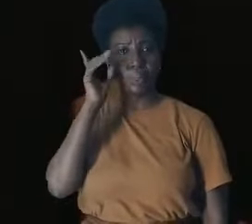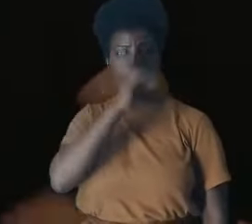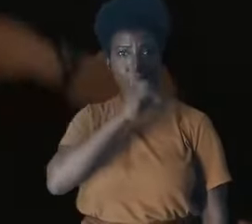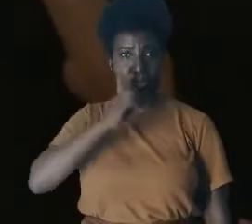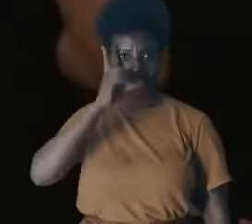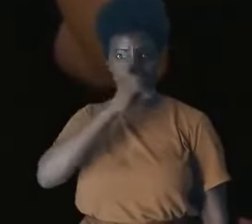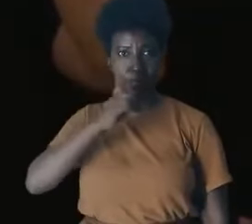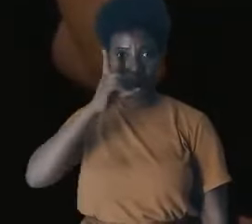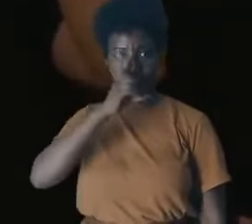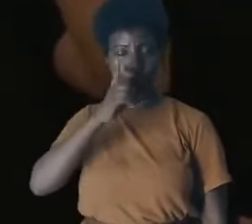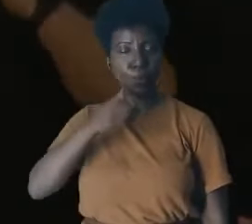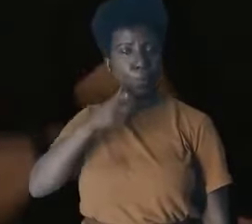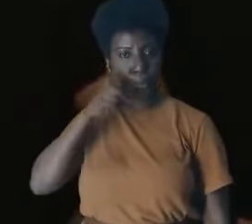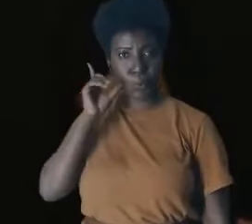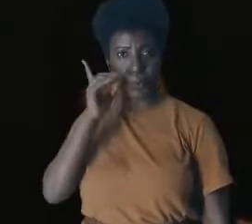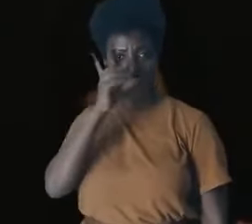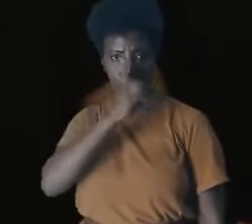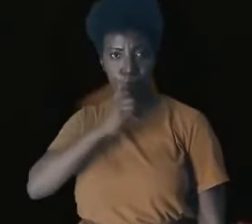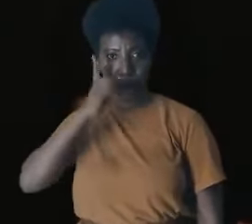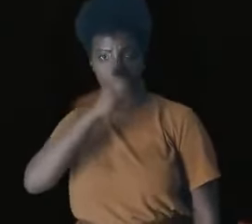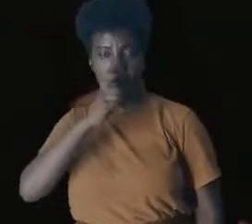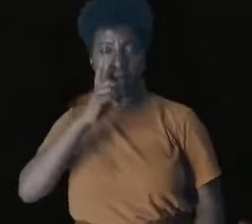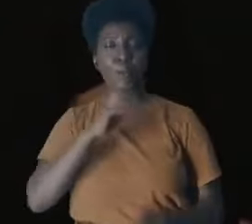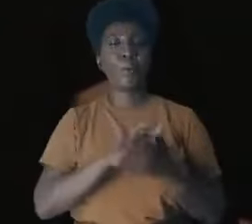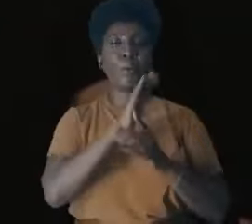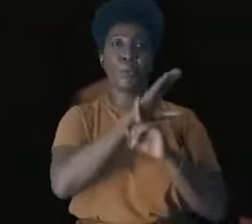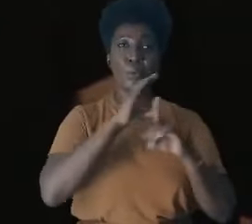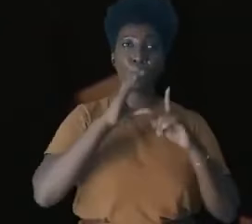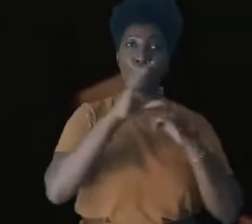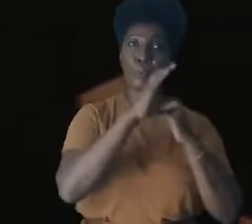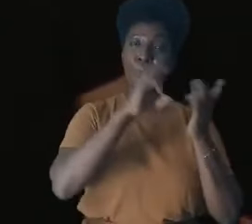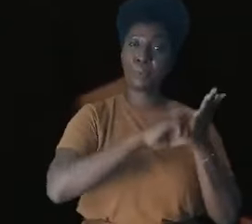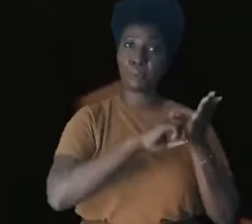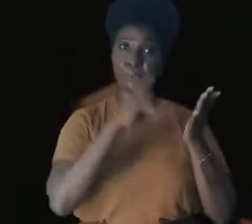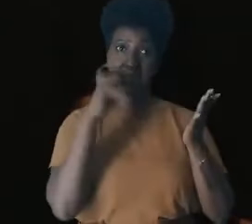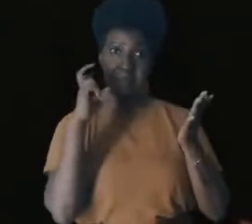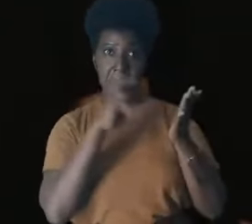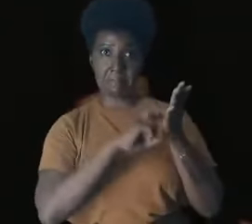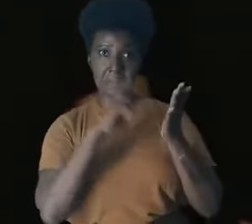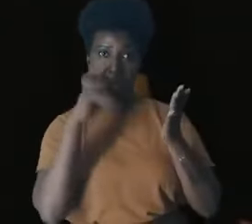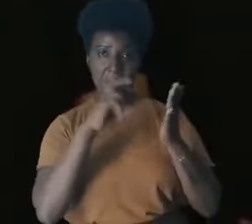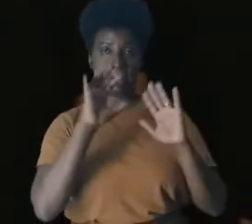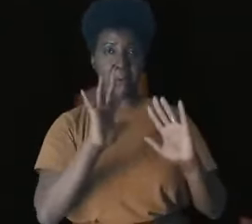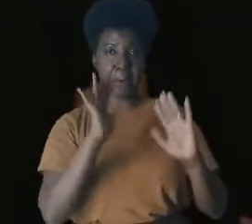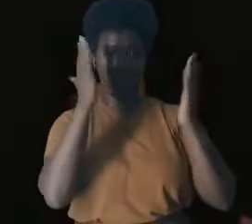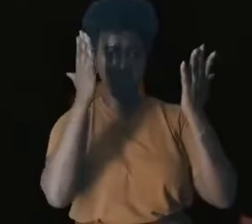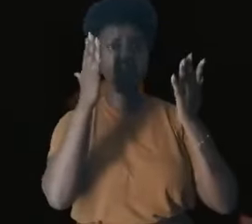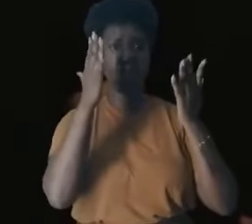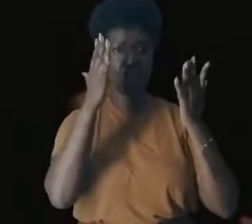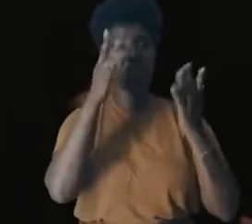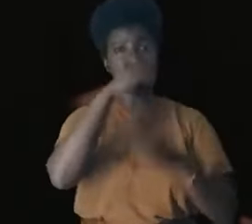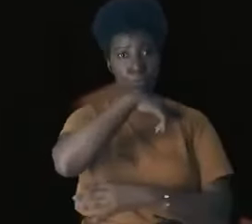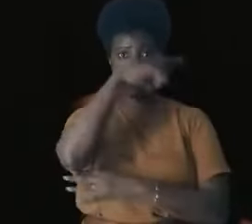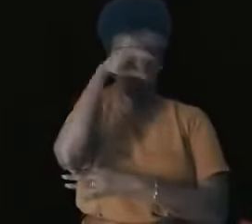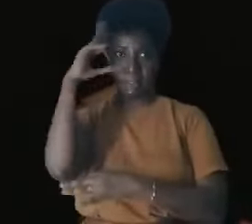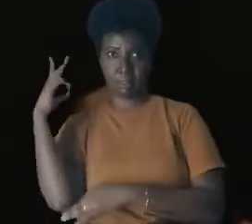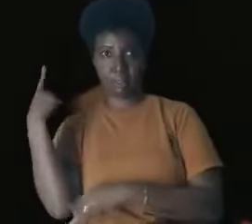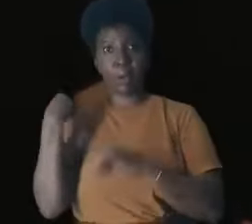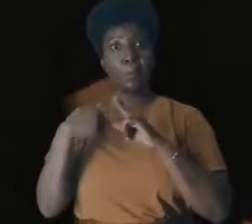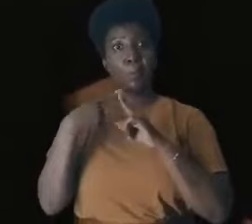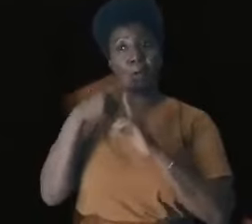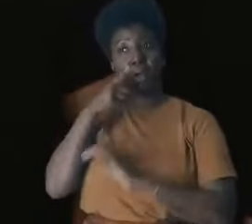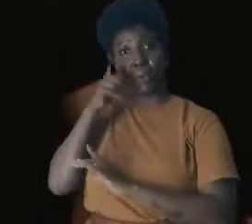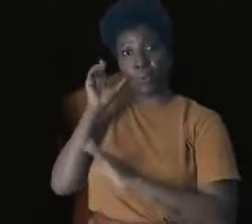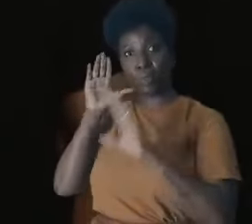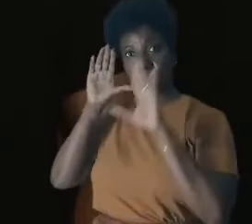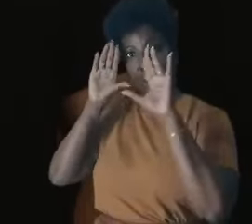domingo, no culto que pregamos pela manhã, antes da comemoração do Natal, porque naquela noite, ontem,